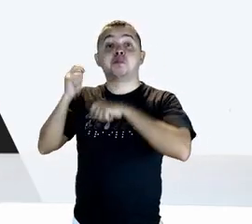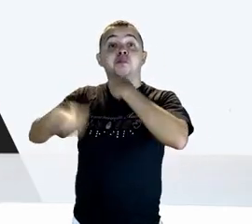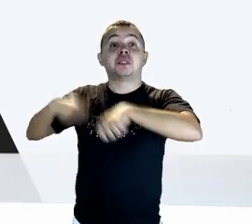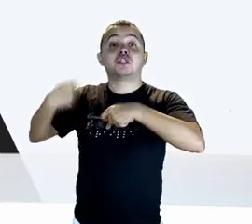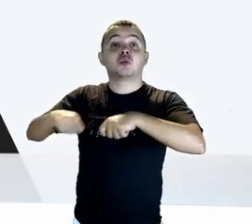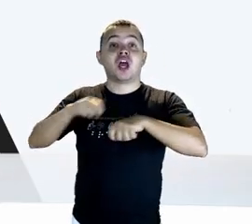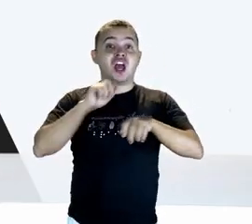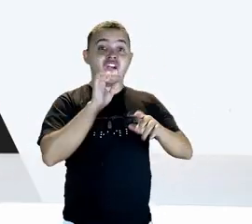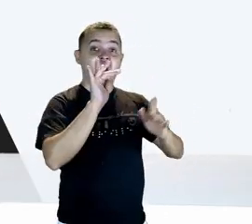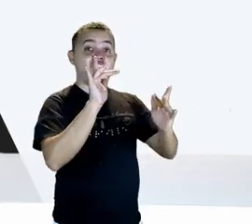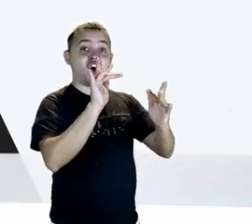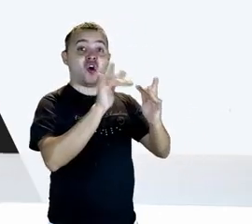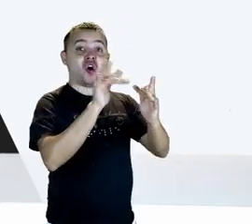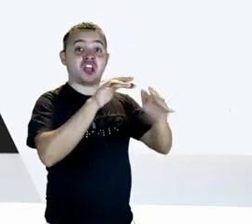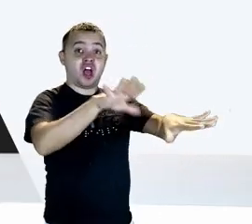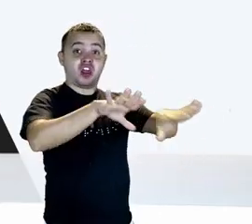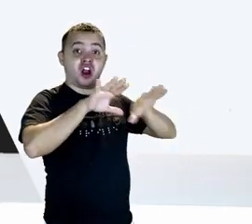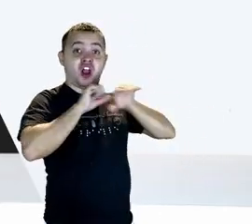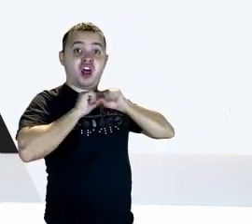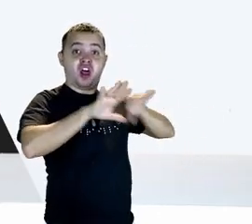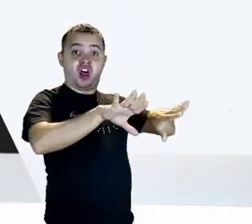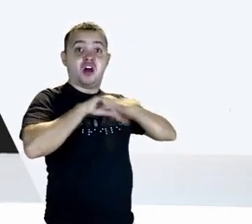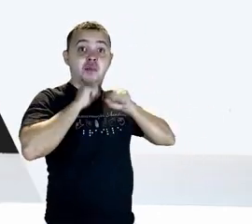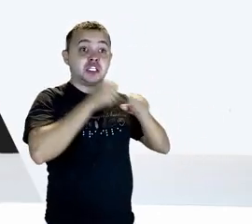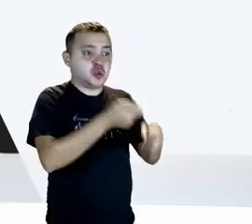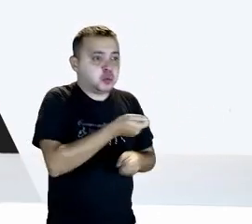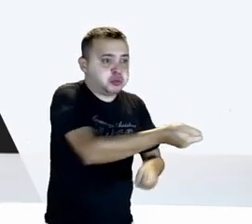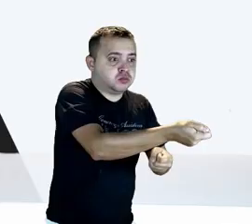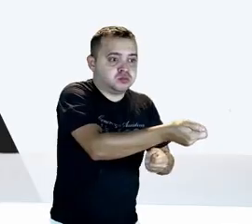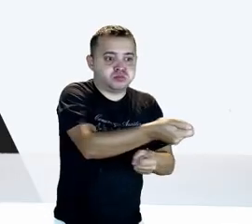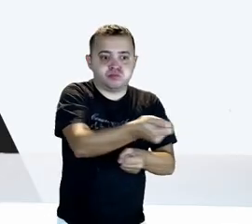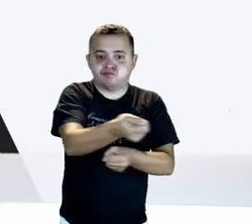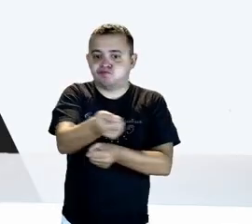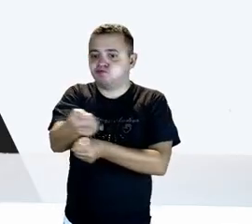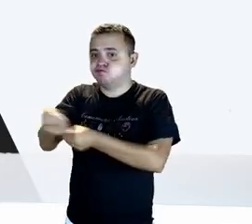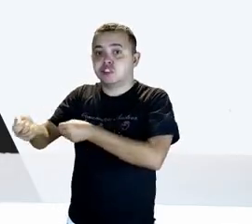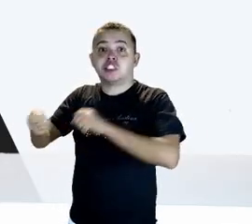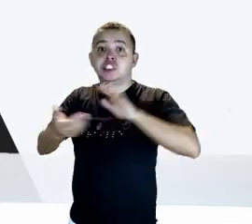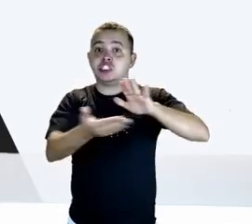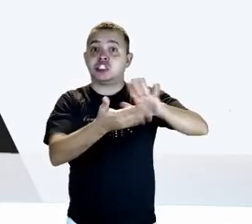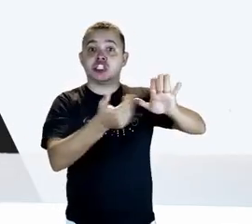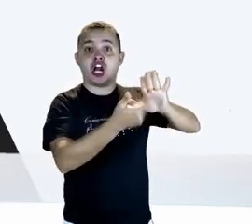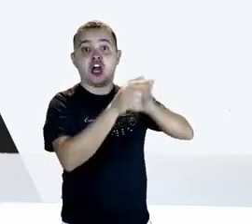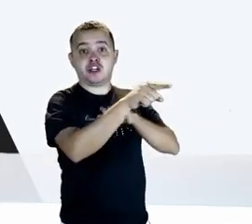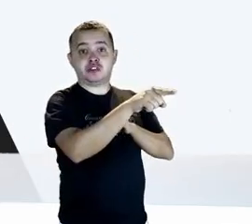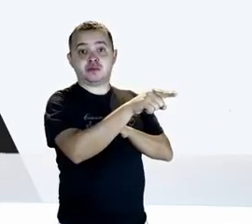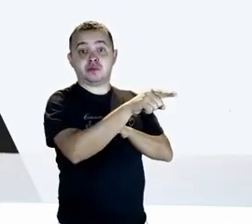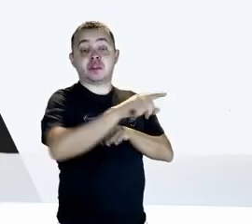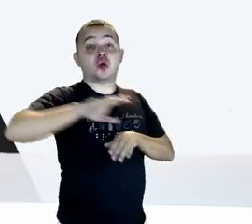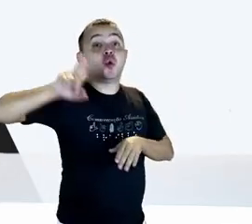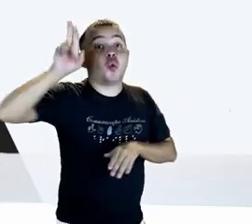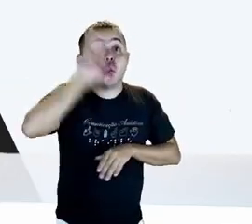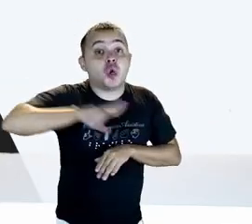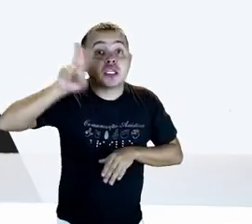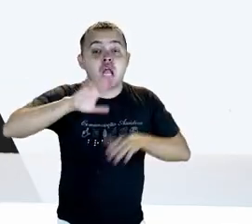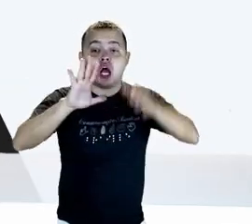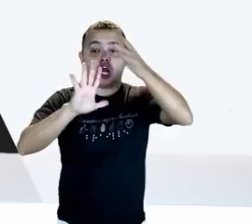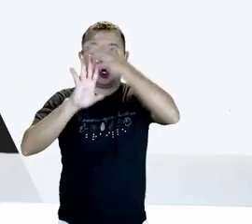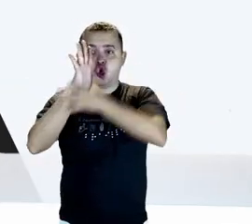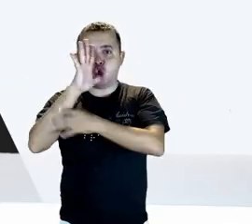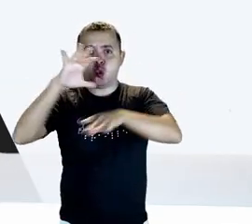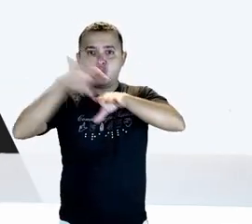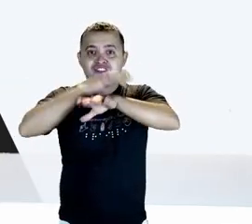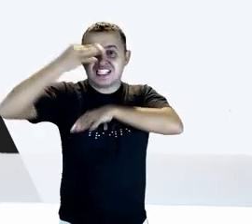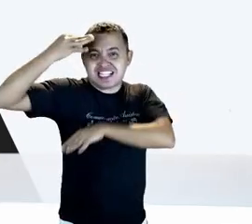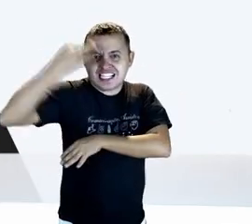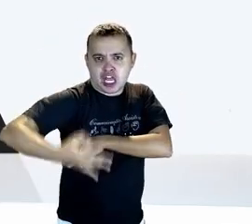imediatamente o contato da vítima com a corrente elétrica. Volto a repetir, usando luvas isolantes